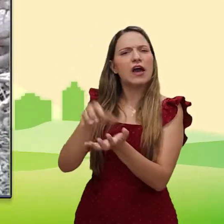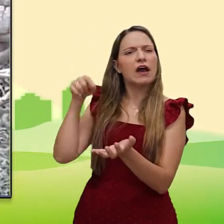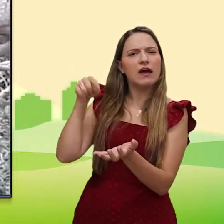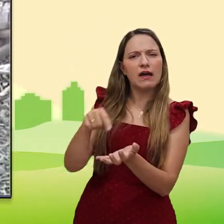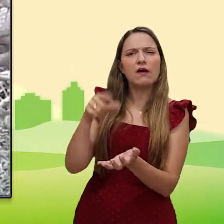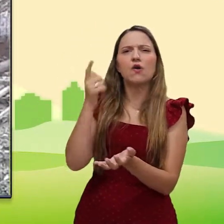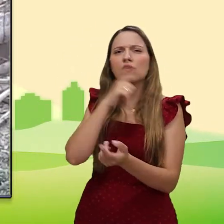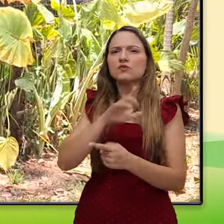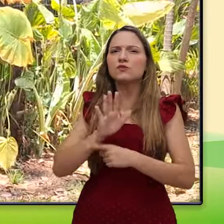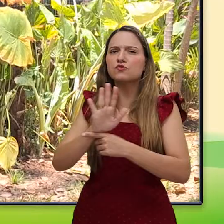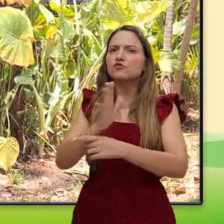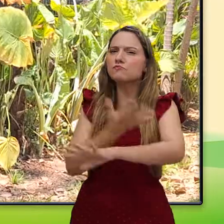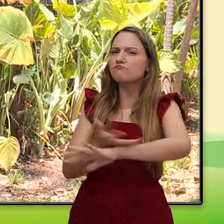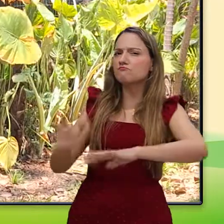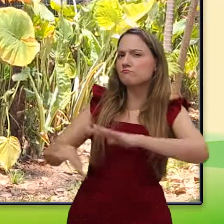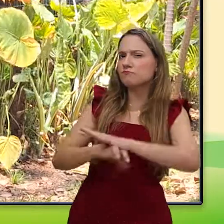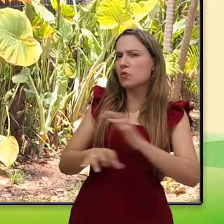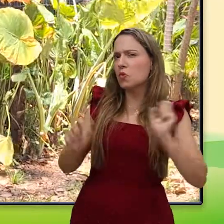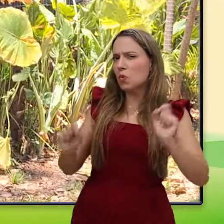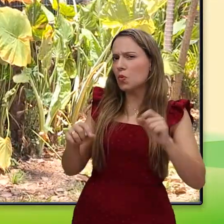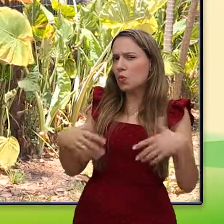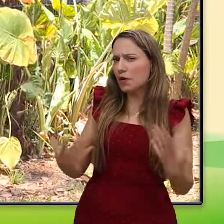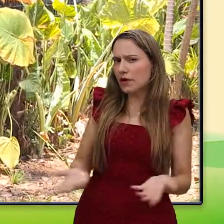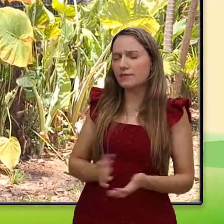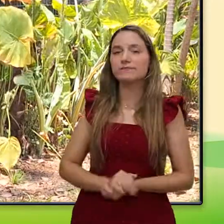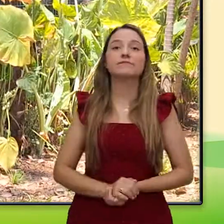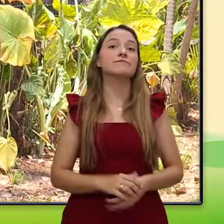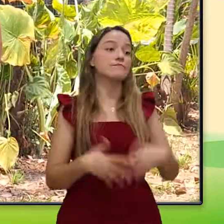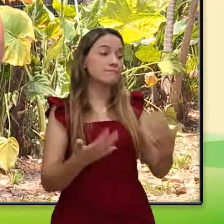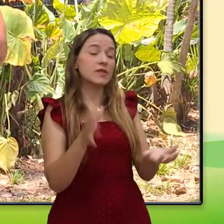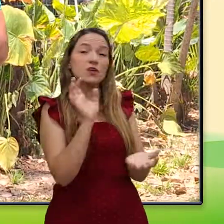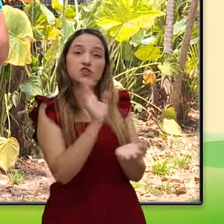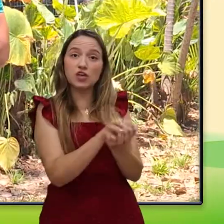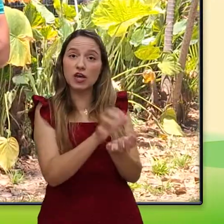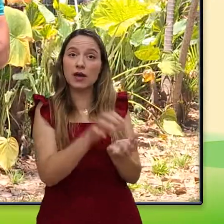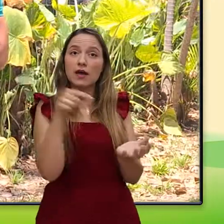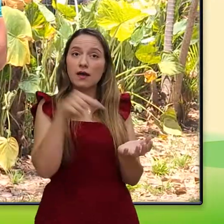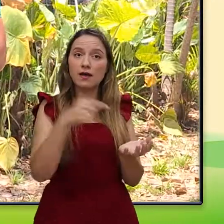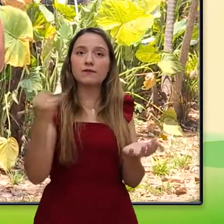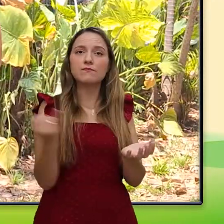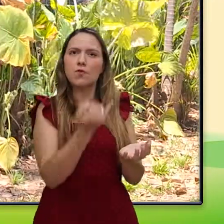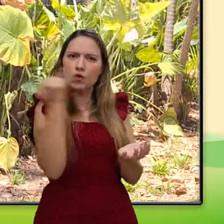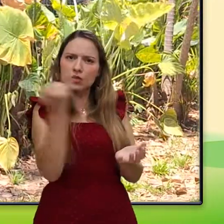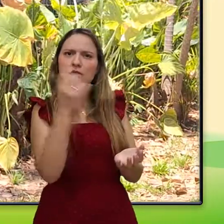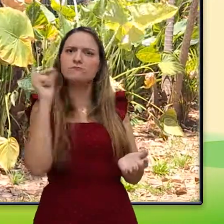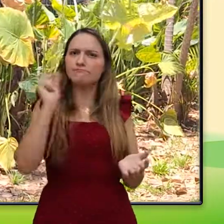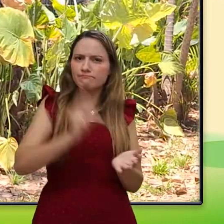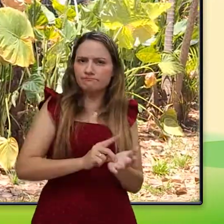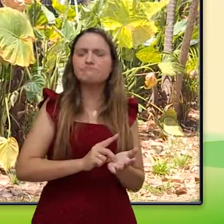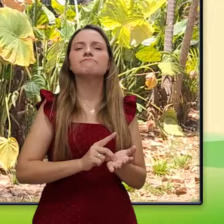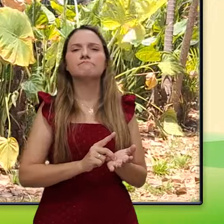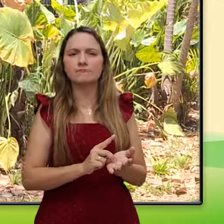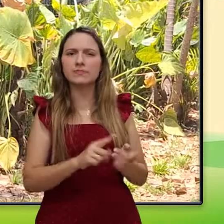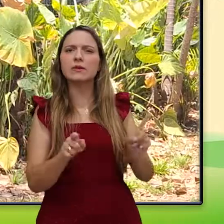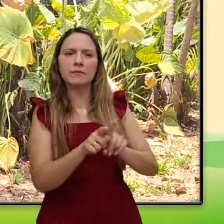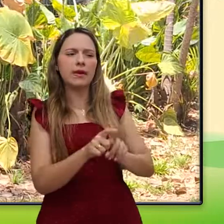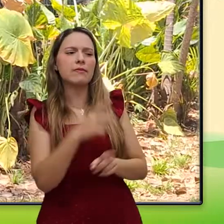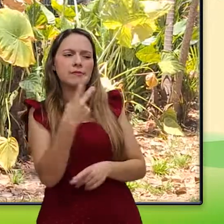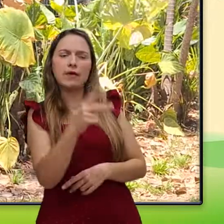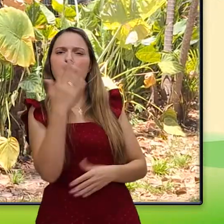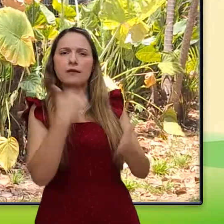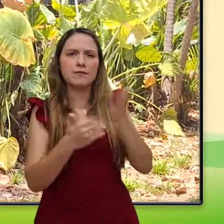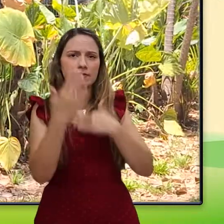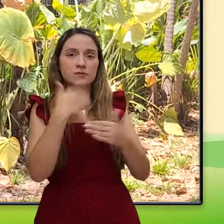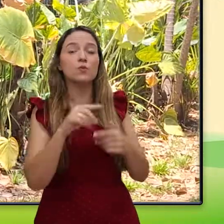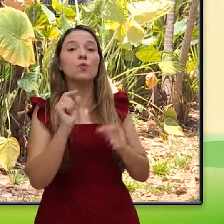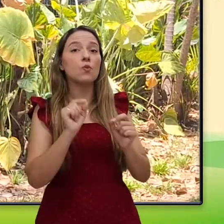Diogo, desses animais para o ecossistema? Então, a jacarés, ele tem uma importância biológica muito grande, que inclusive a gente